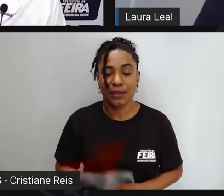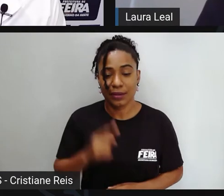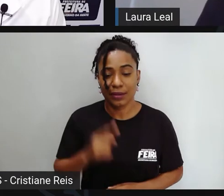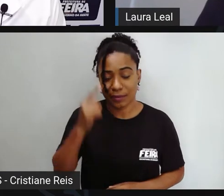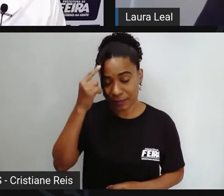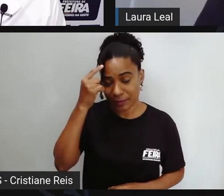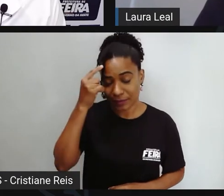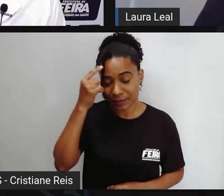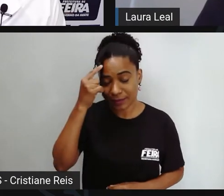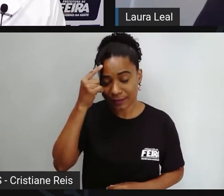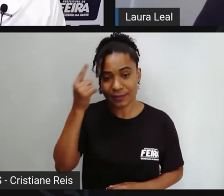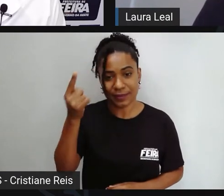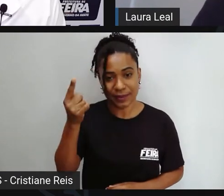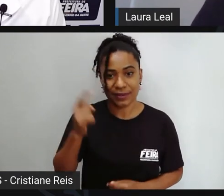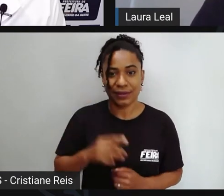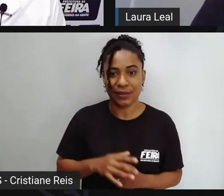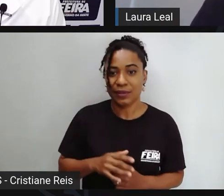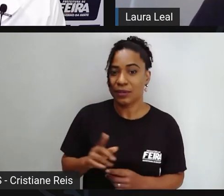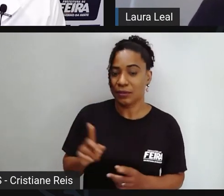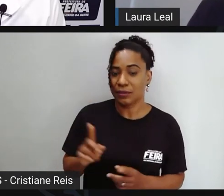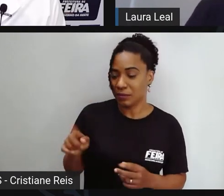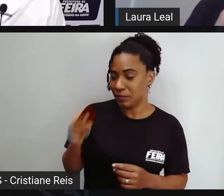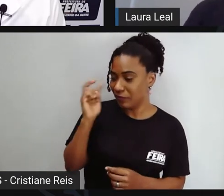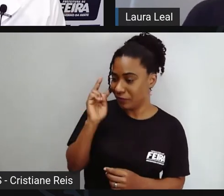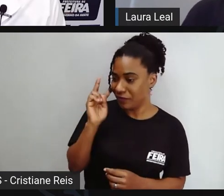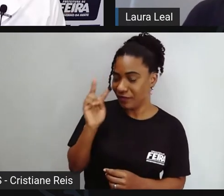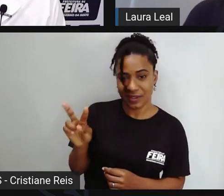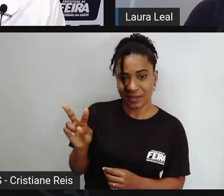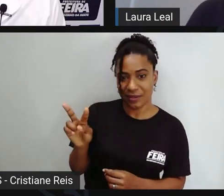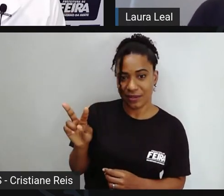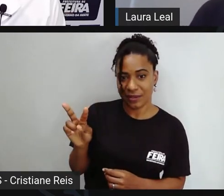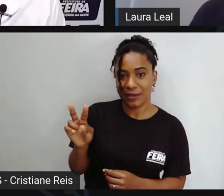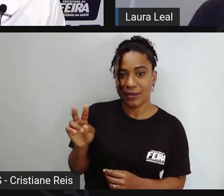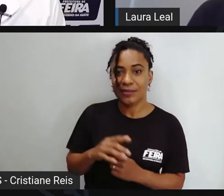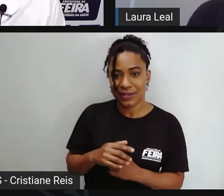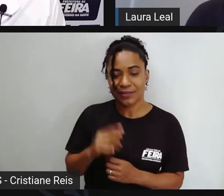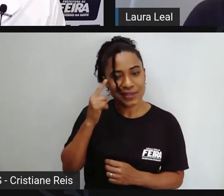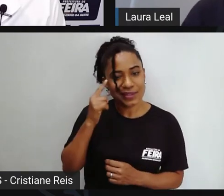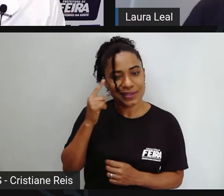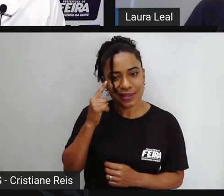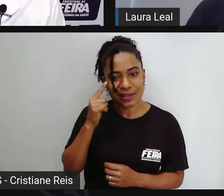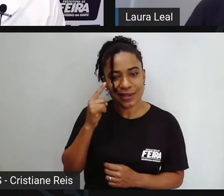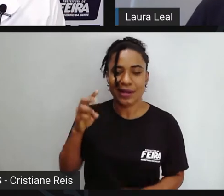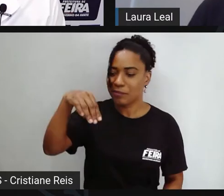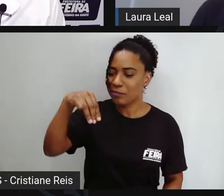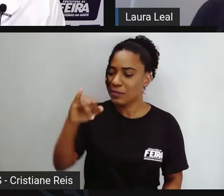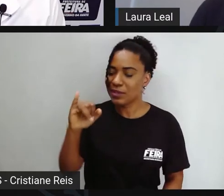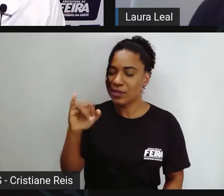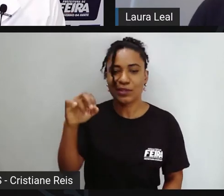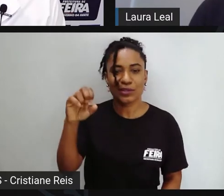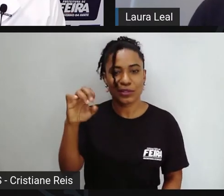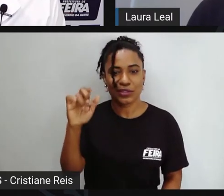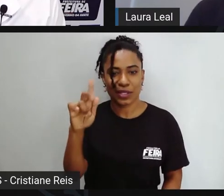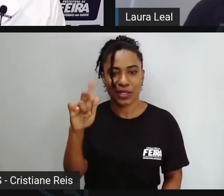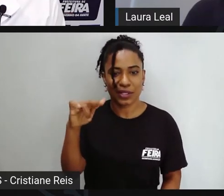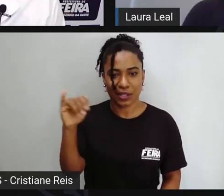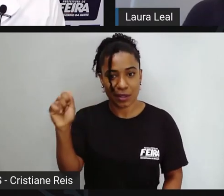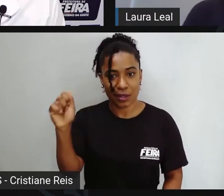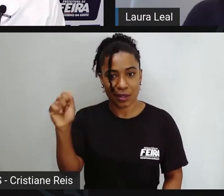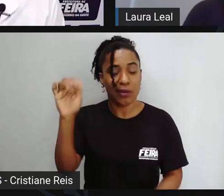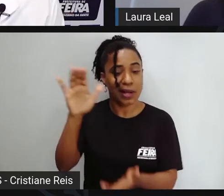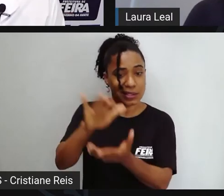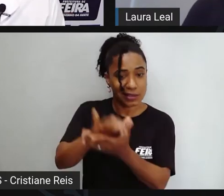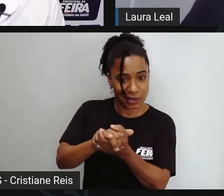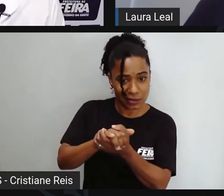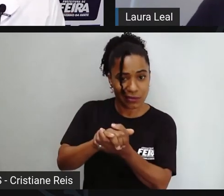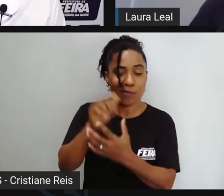com atração pelo outro gênero, né? Porque é muito comum a gente ouvir isso: ah, mas eu sou casado com uma mulher, eu tenho